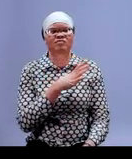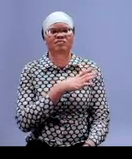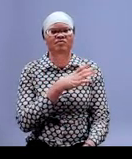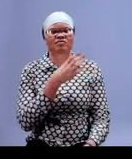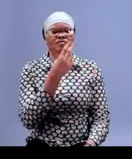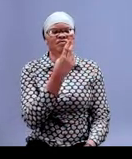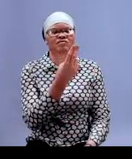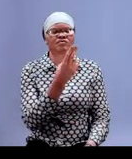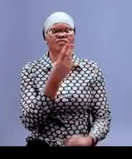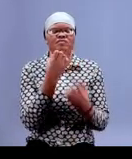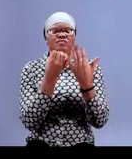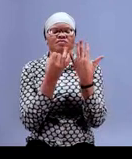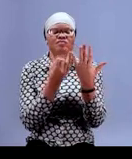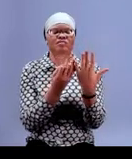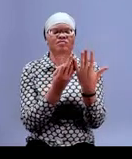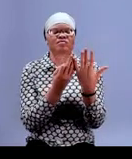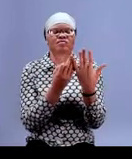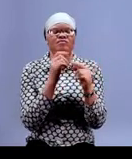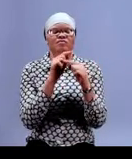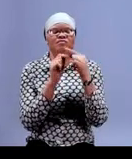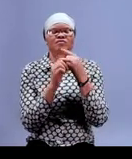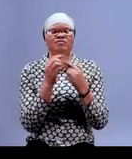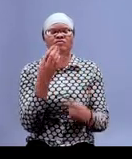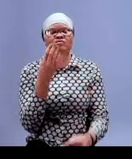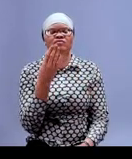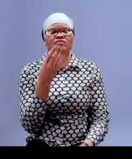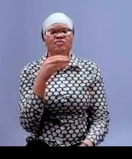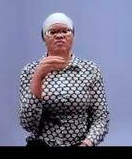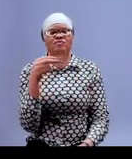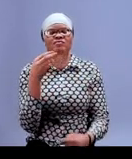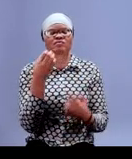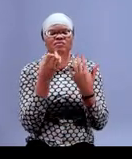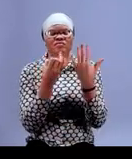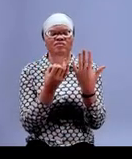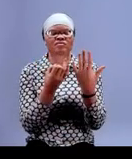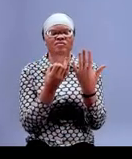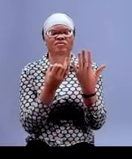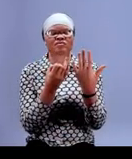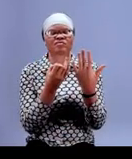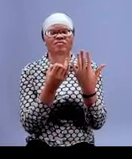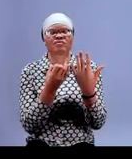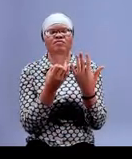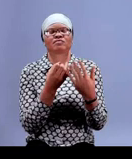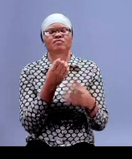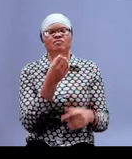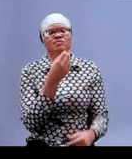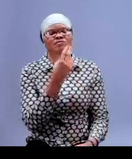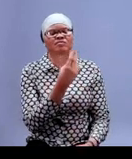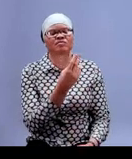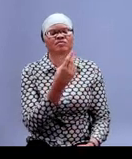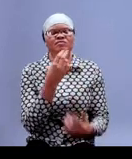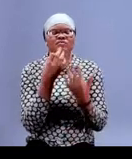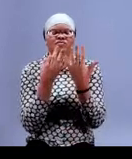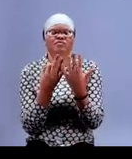4 vamos ter 28 A divir por 4 vai ser 7 7 x 4 = 28